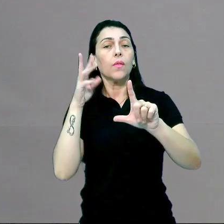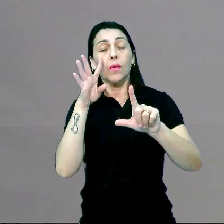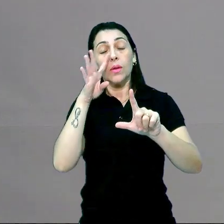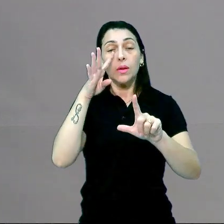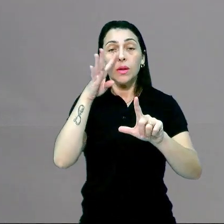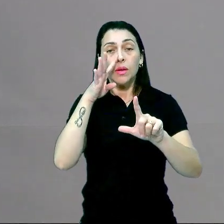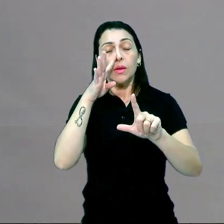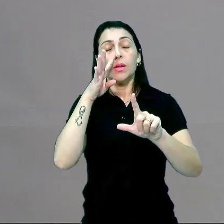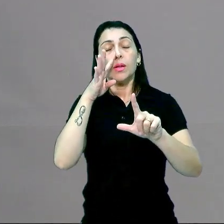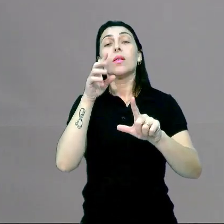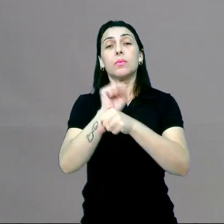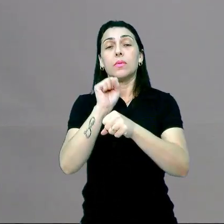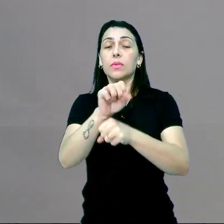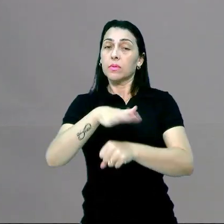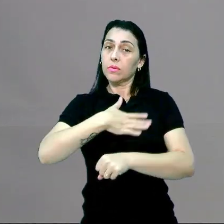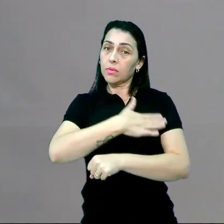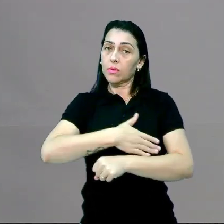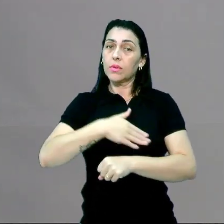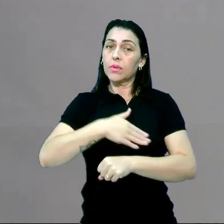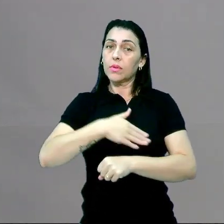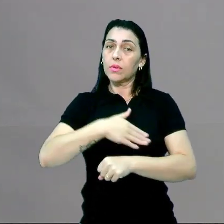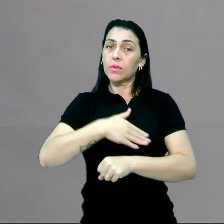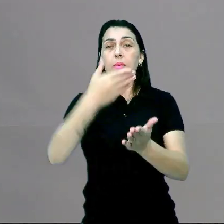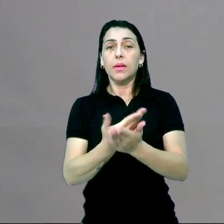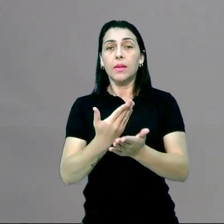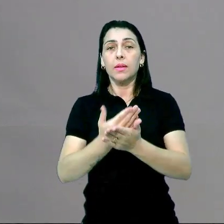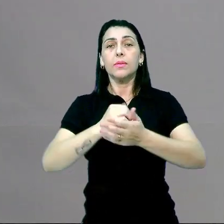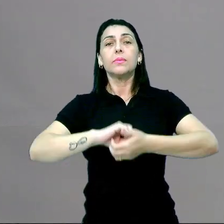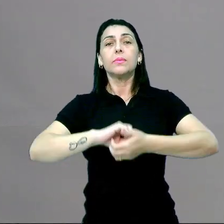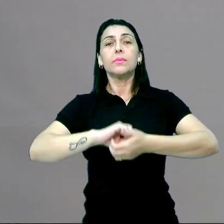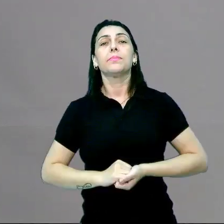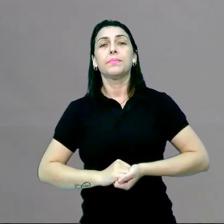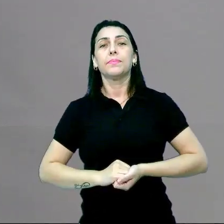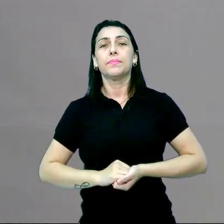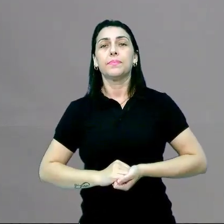aula, e eu espero que vocês tenham gostado e até a nossa próxima aula.